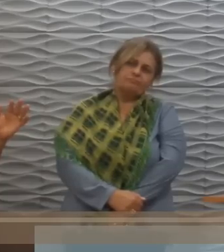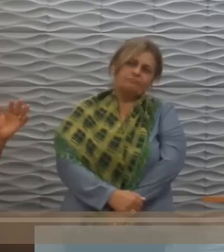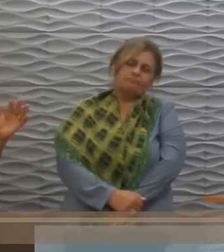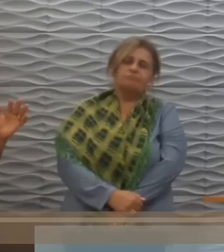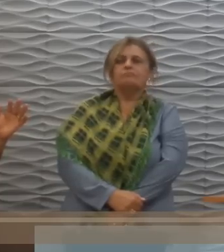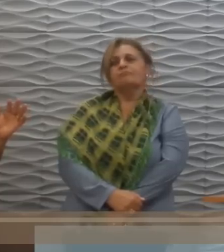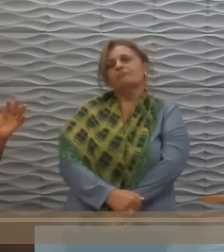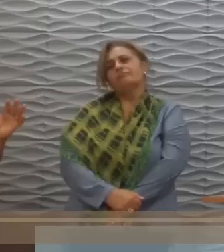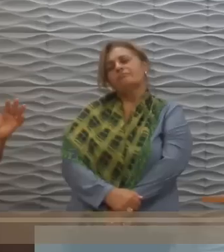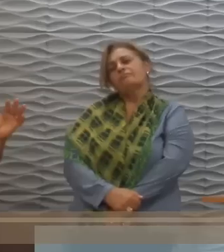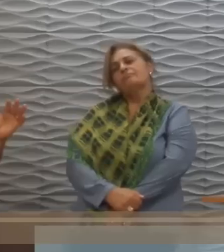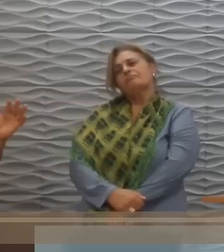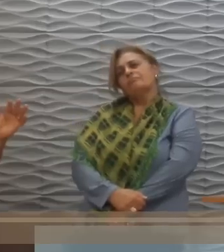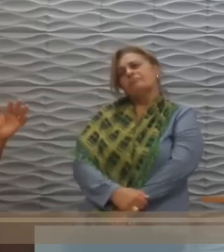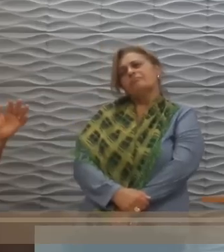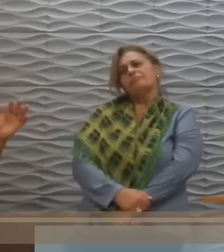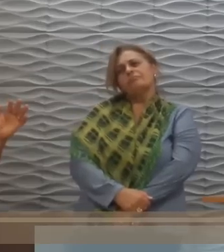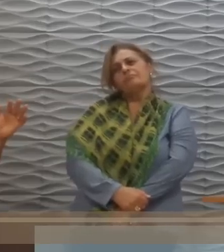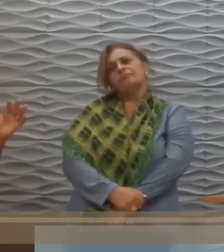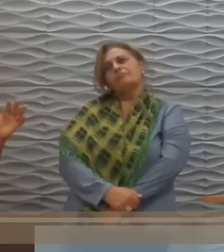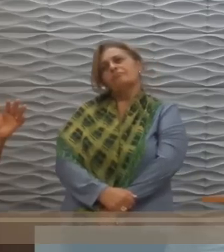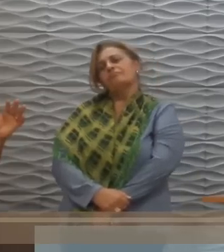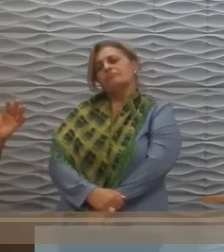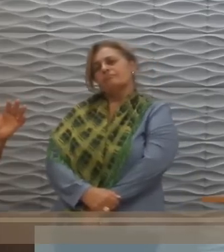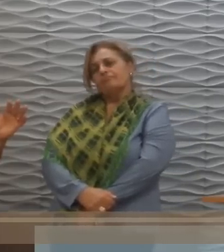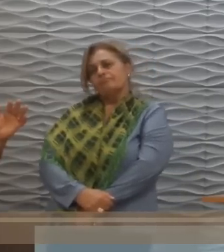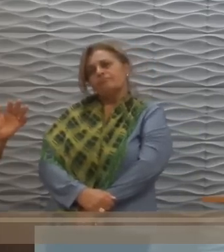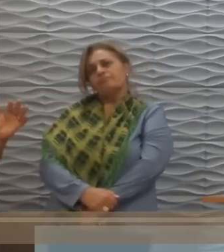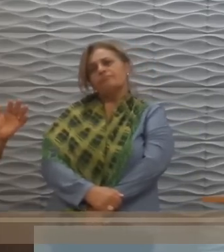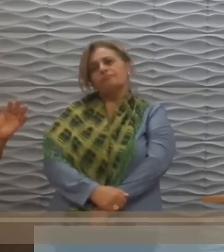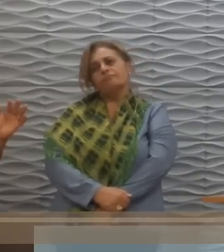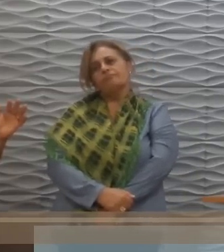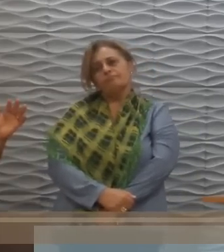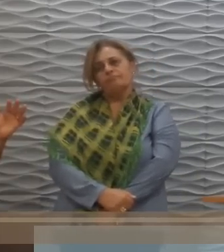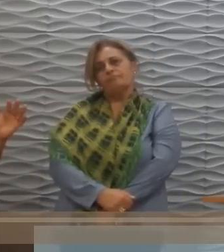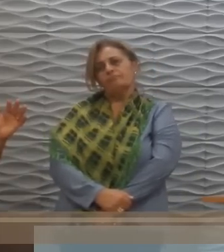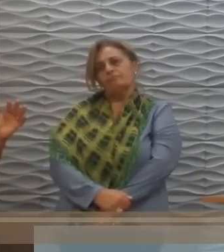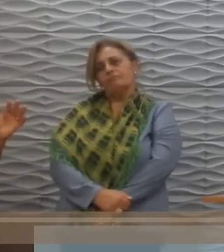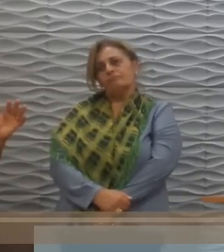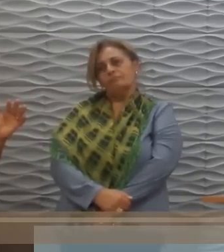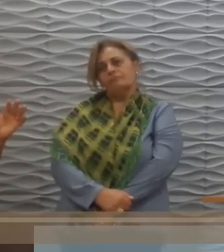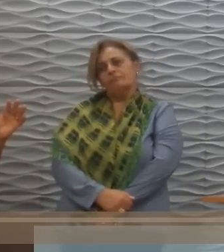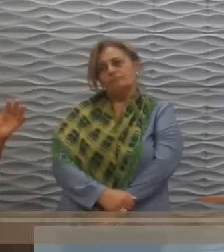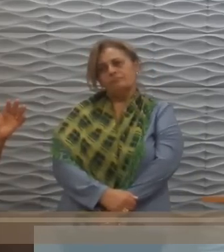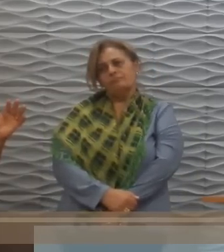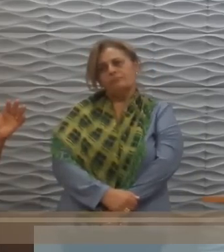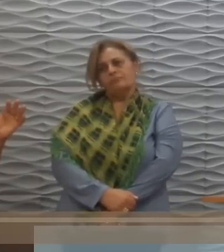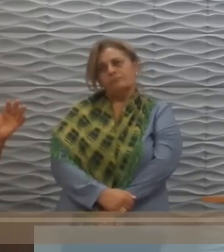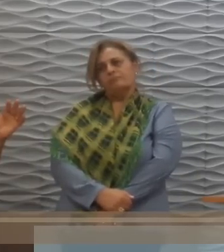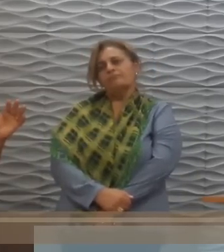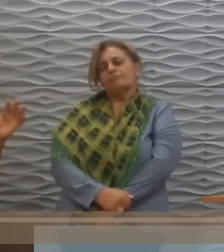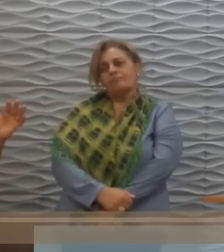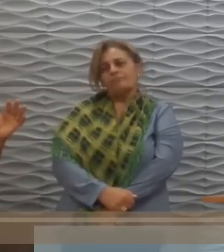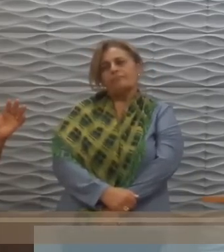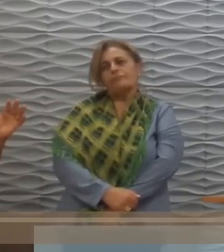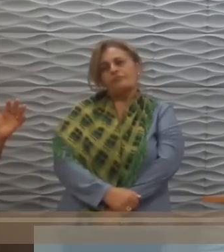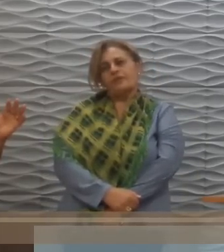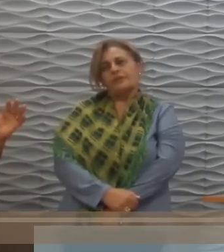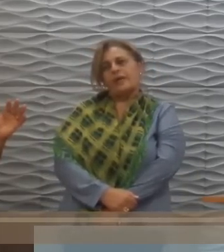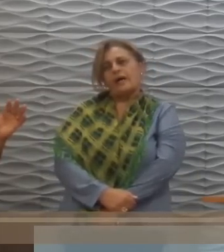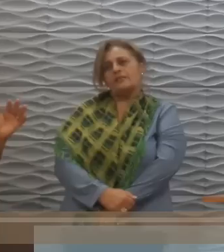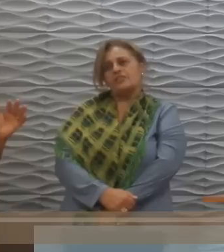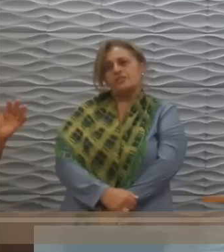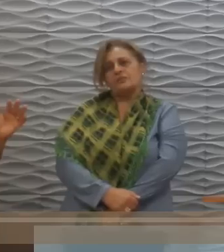análise. O que você precisa melhorar no seu lar? E a partir de hoje, essa palavra ela tem vida quando a gente